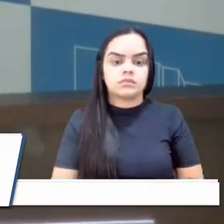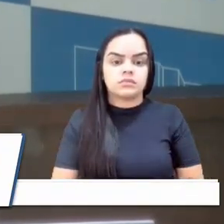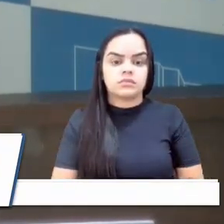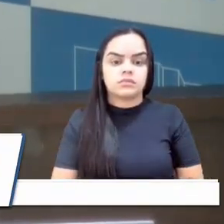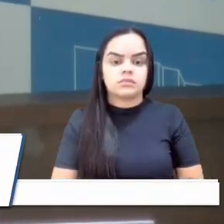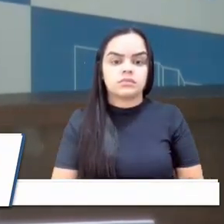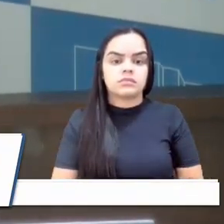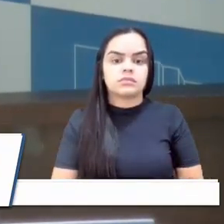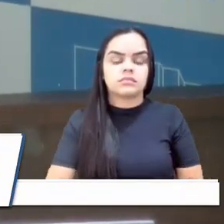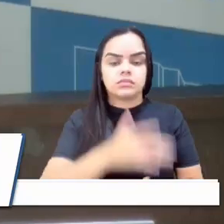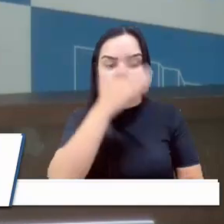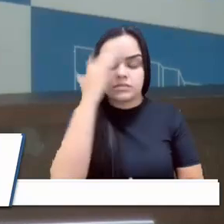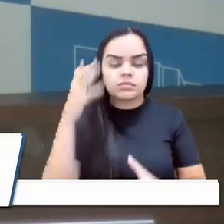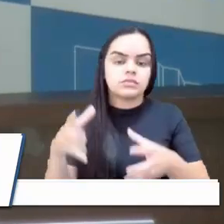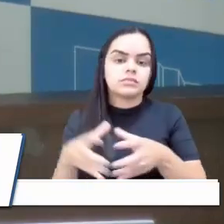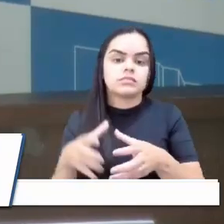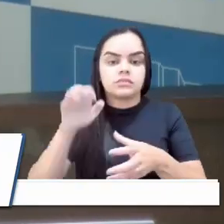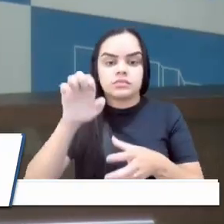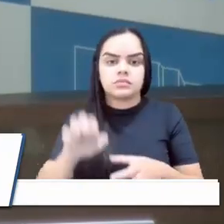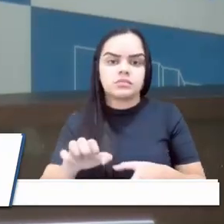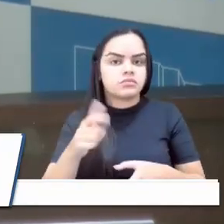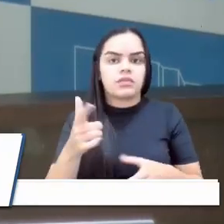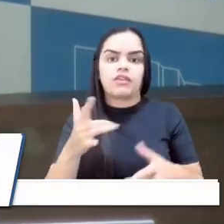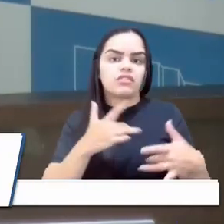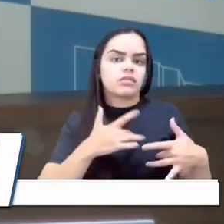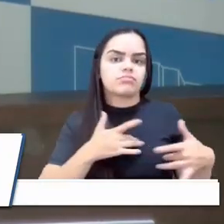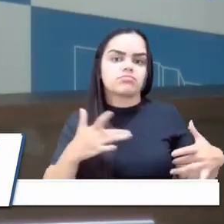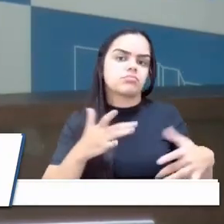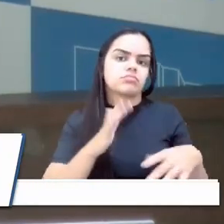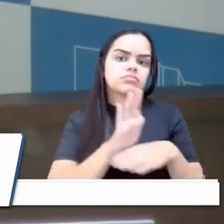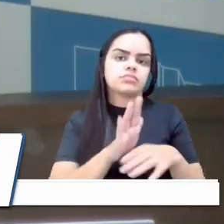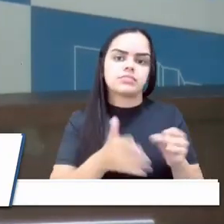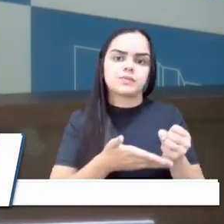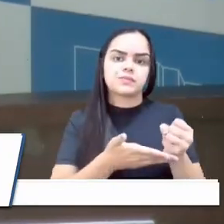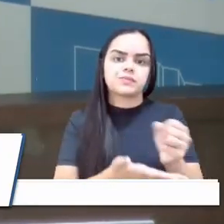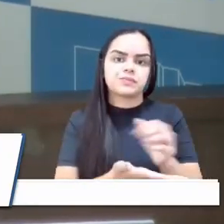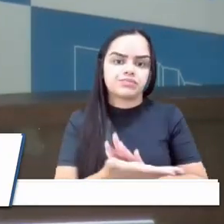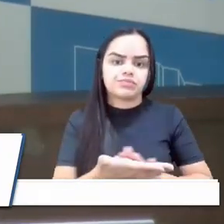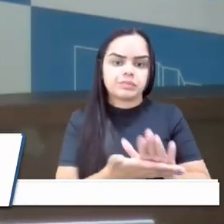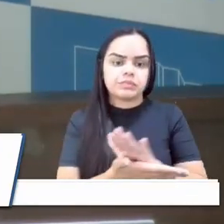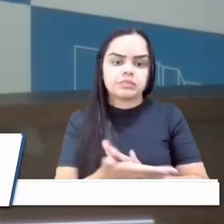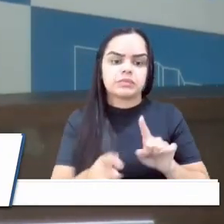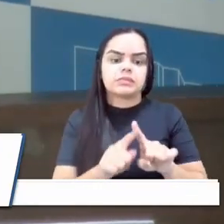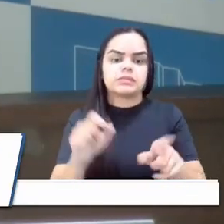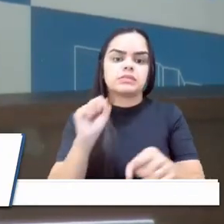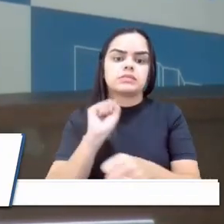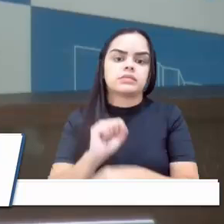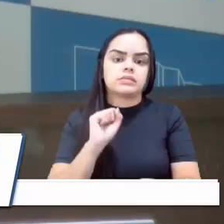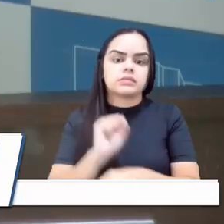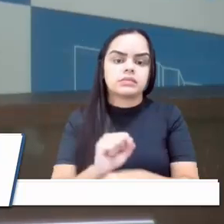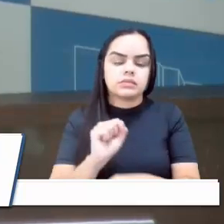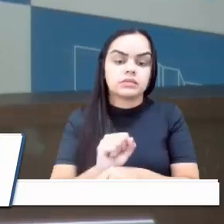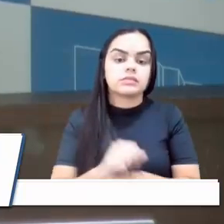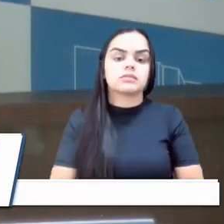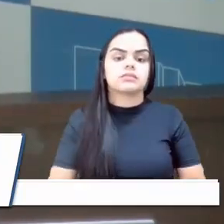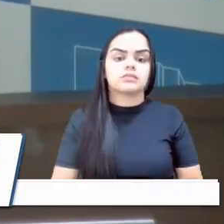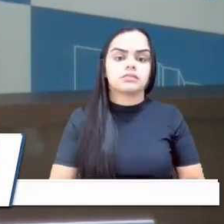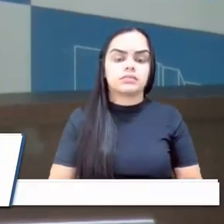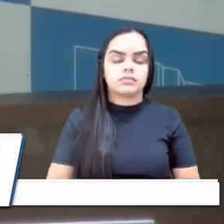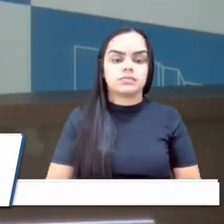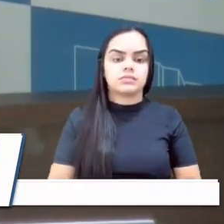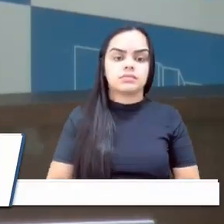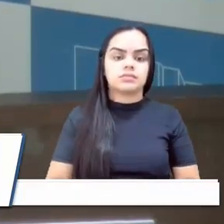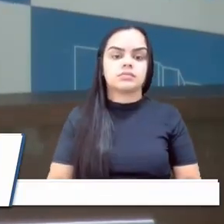extrema esquerda se solidarizando com esses aposentados. Eu estou esperando ainda alguma notinha de repúdio a essa